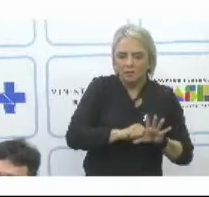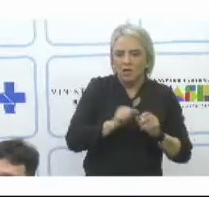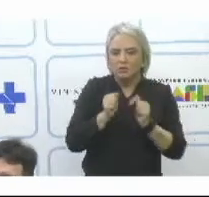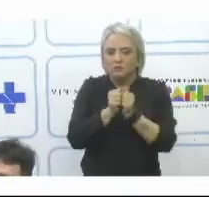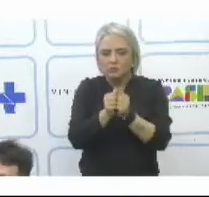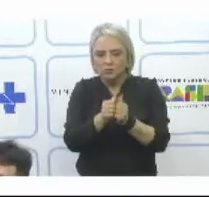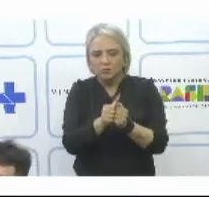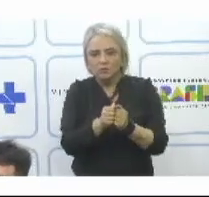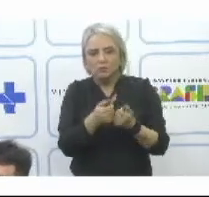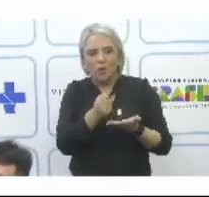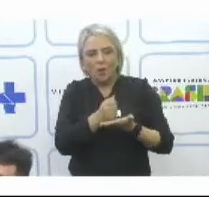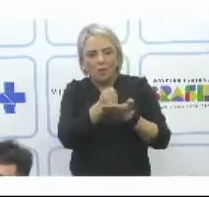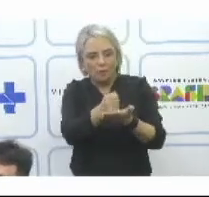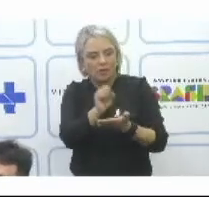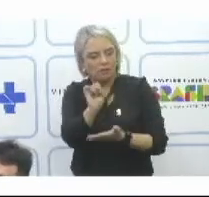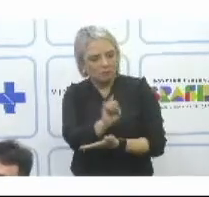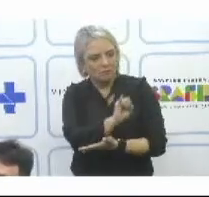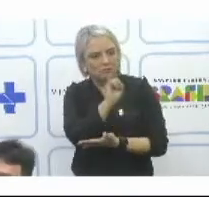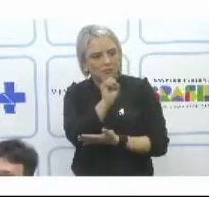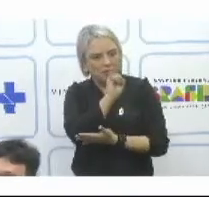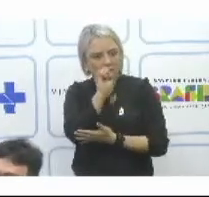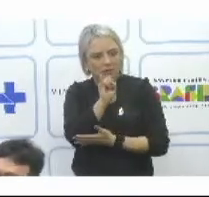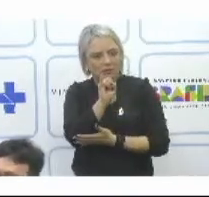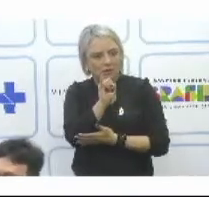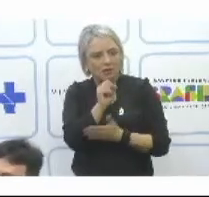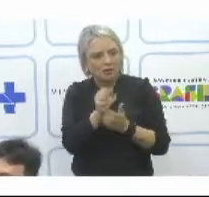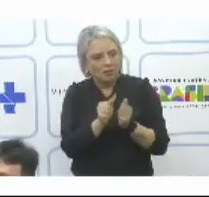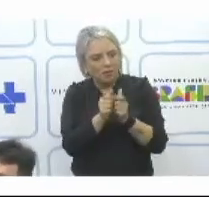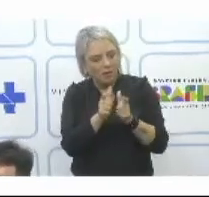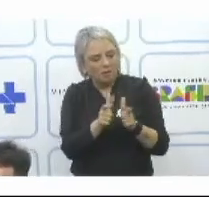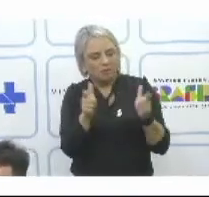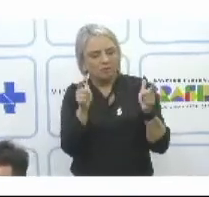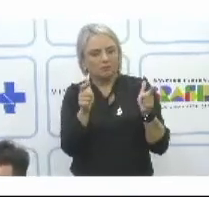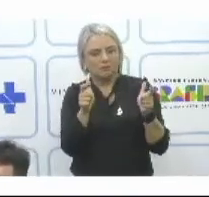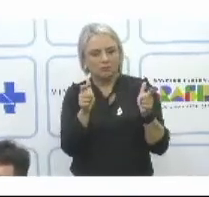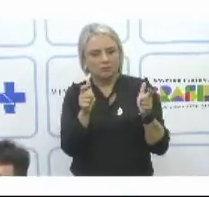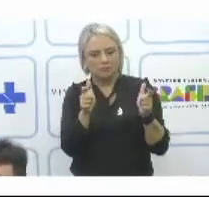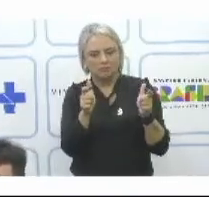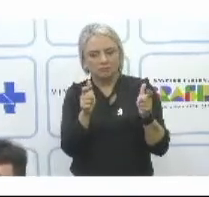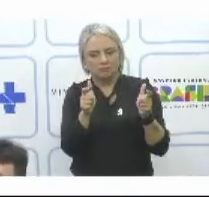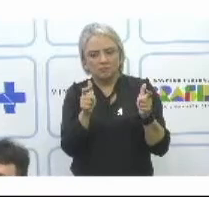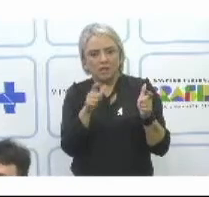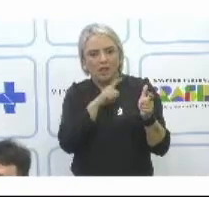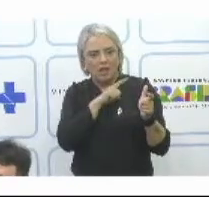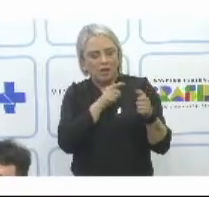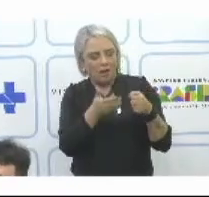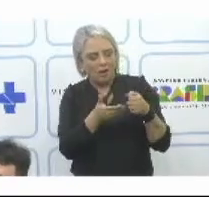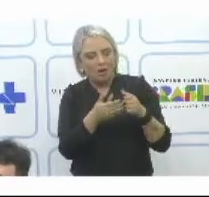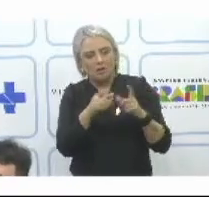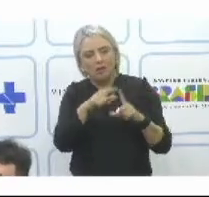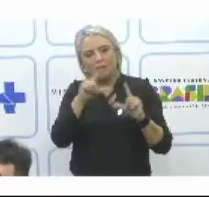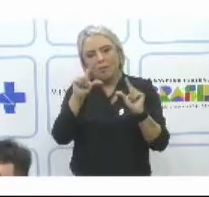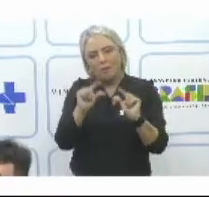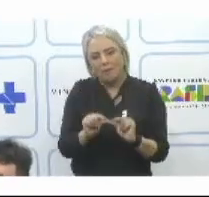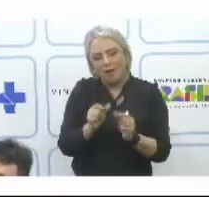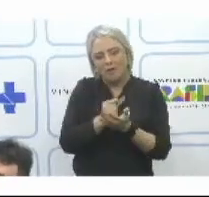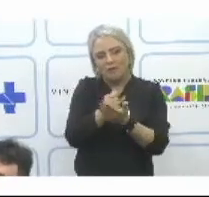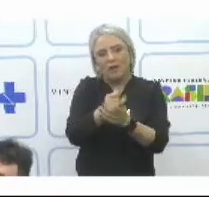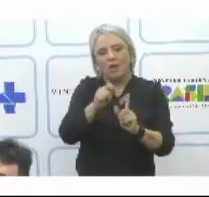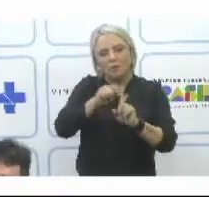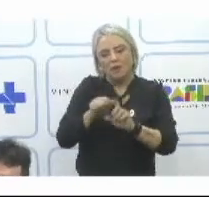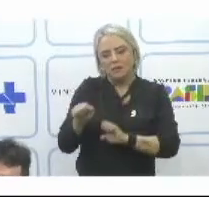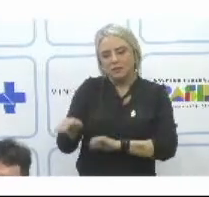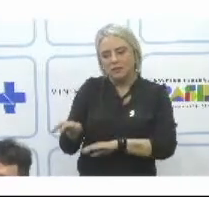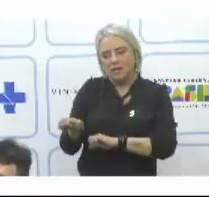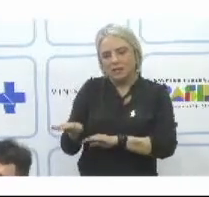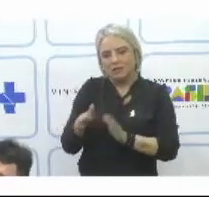com uma oferta importante, né, com crescimento. Né, a gente tem uma baixa dessa oferta em setembro, né,